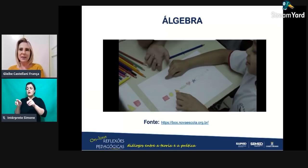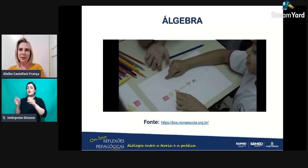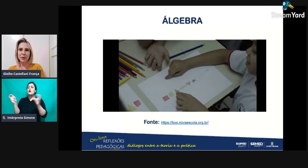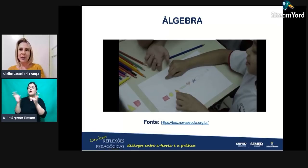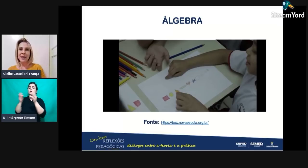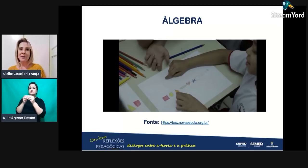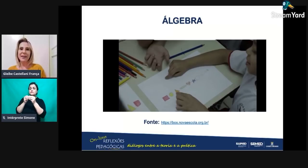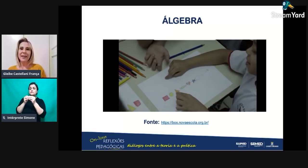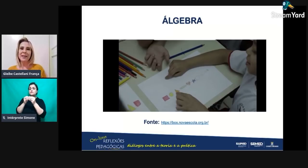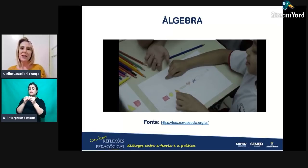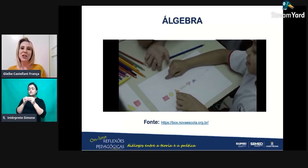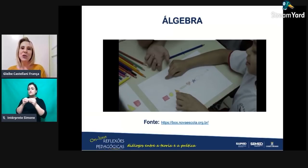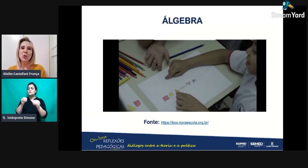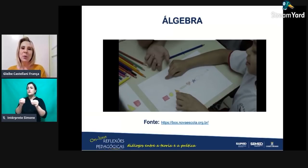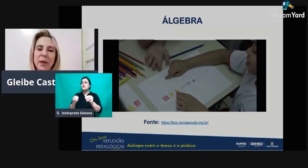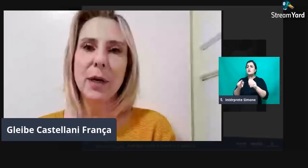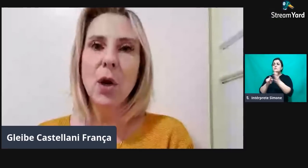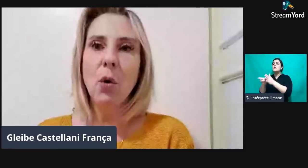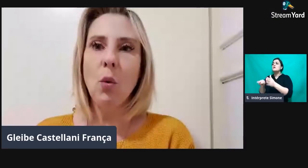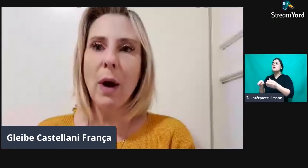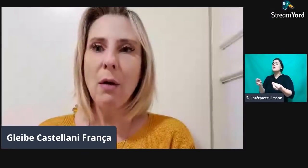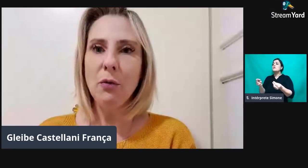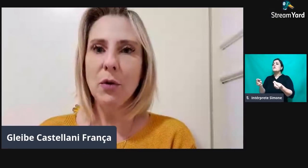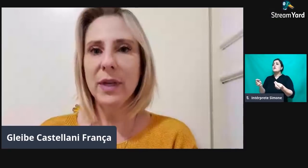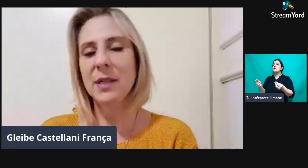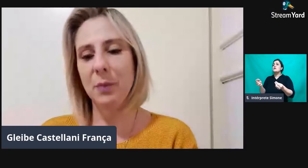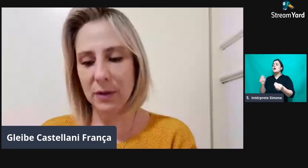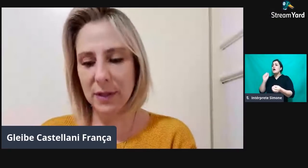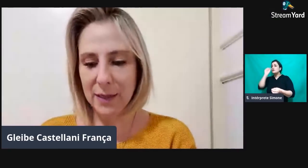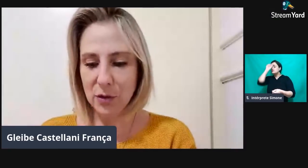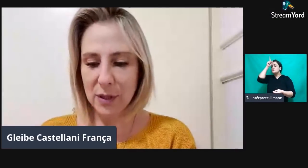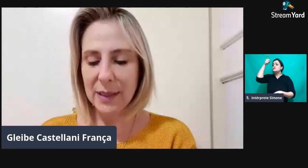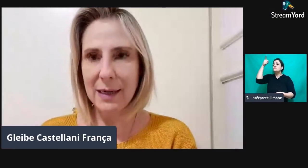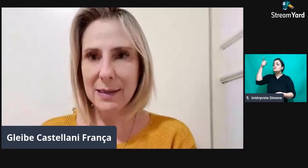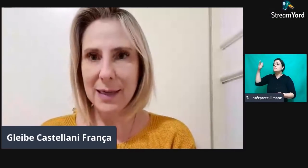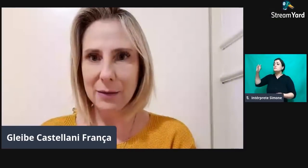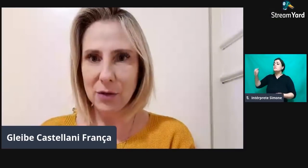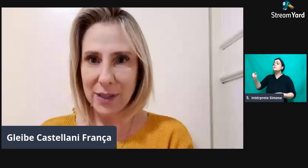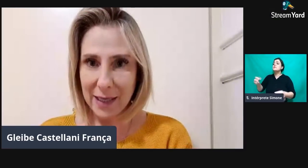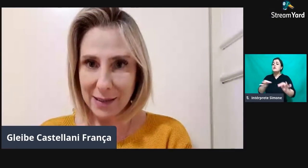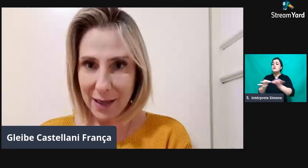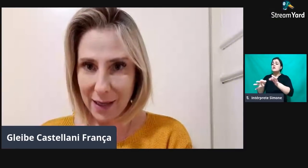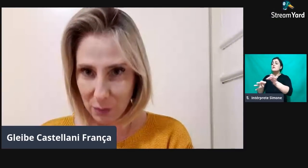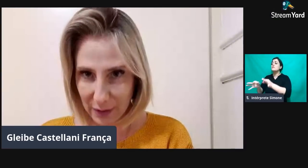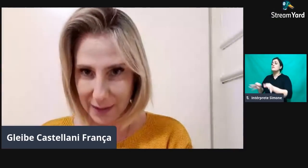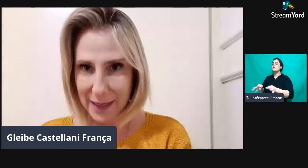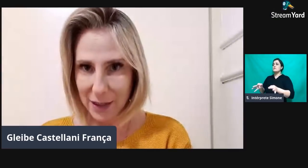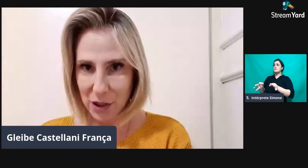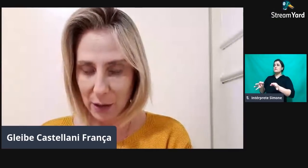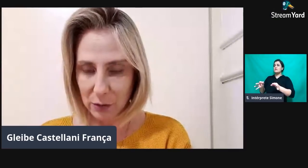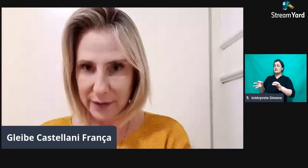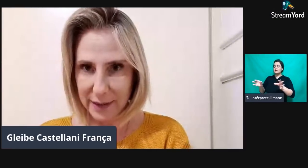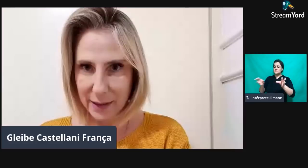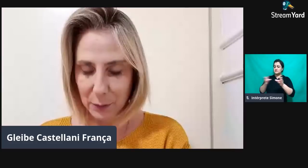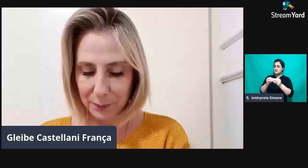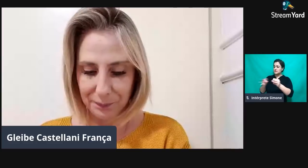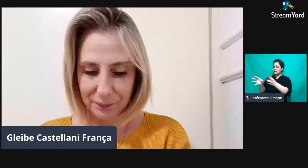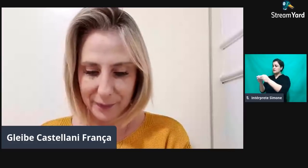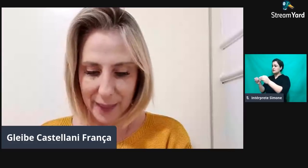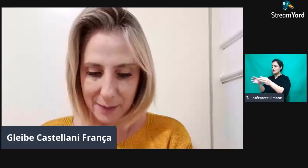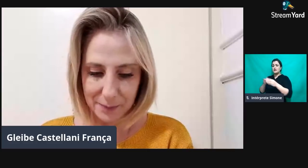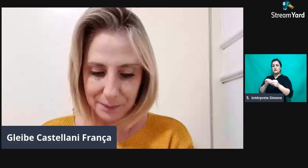eu vou fazendo, e ele vai ter que descobrir qual foi esse processo generalizado e essa regularidade que